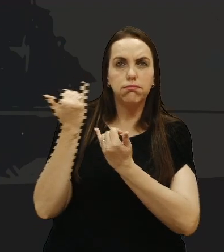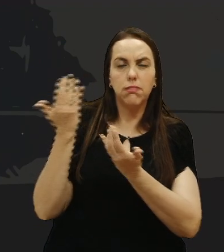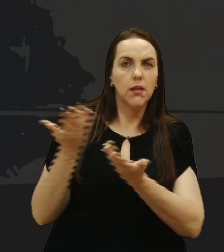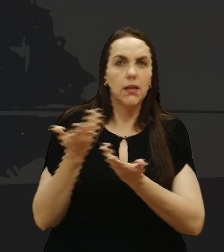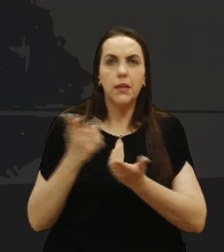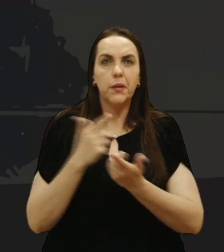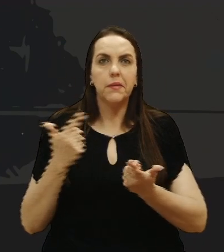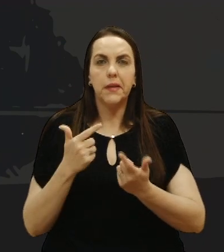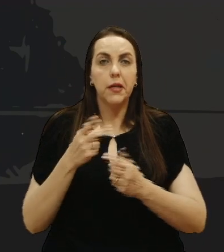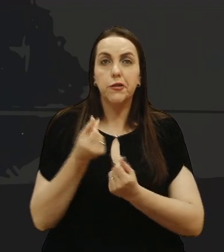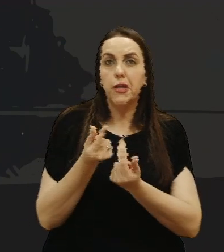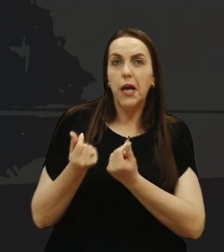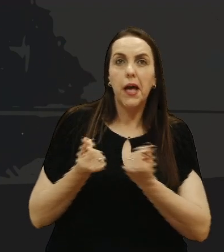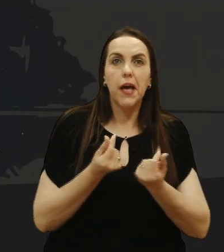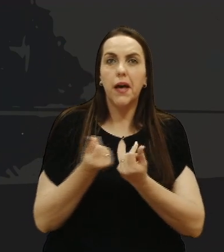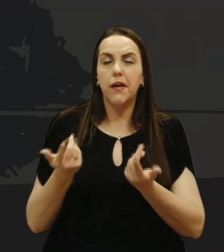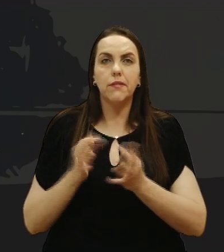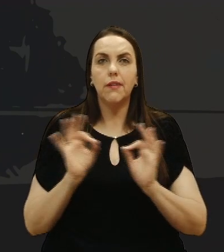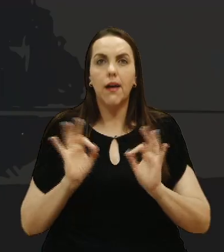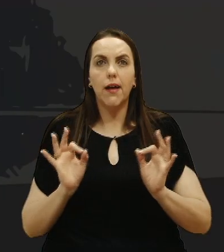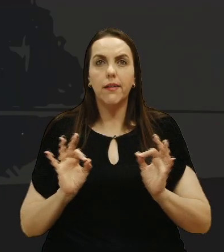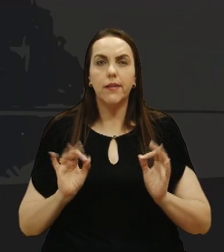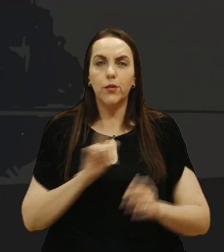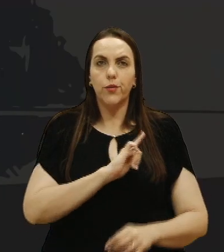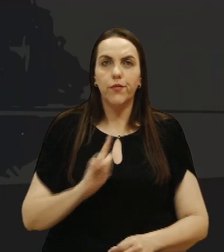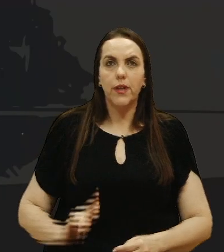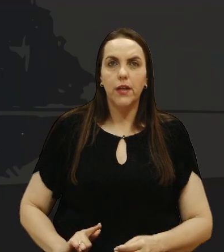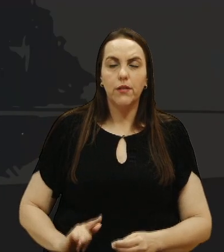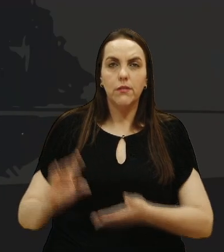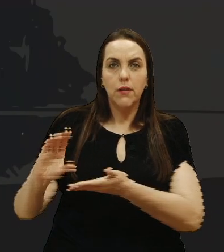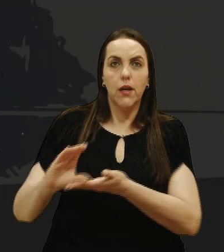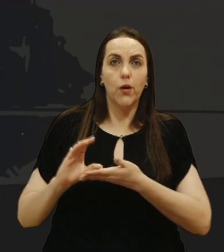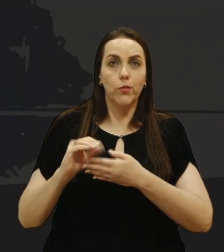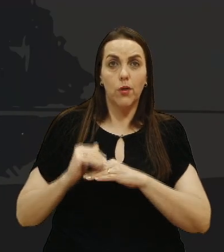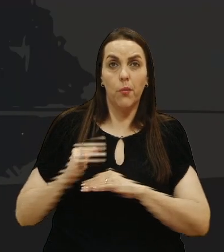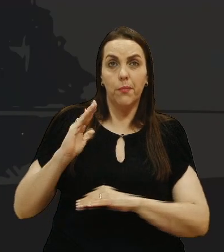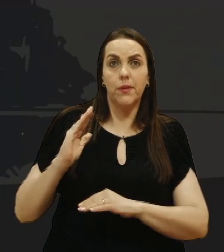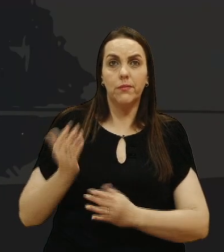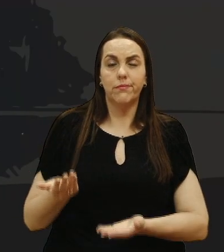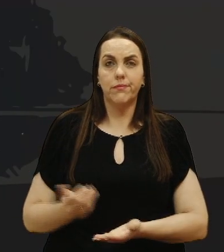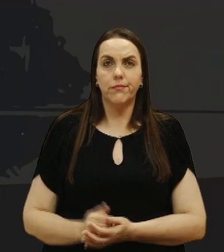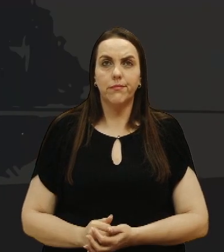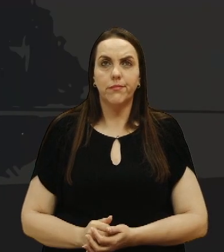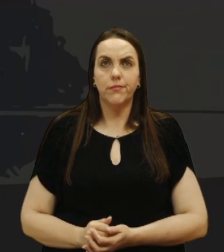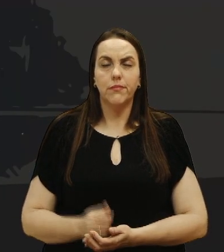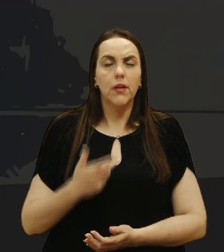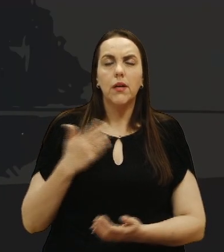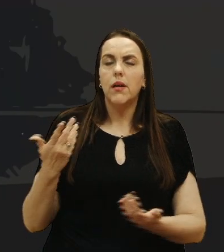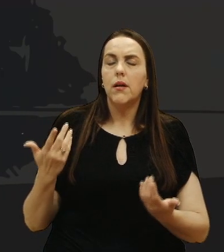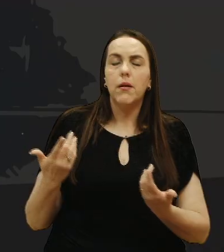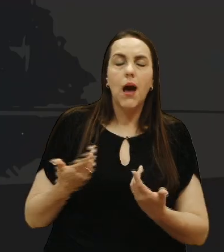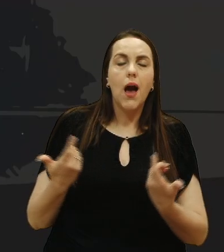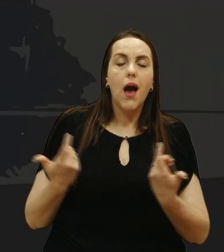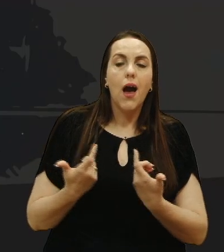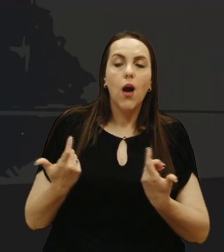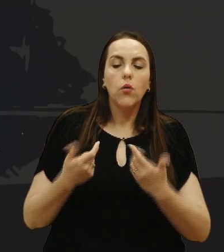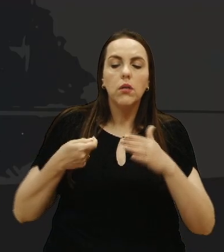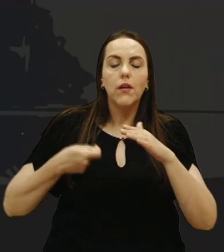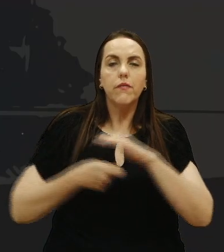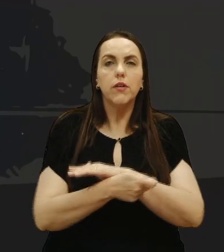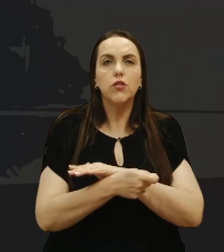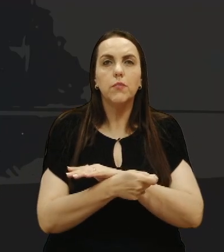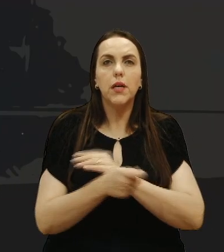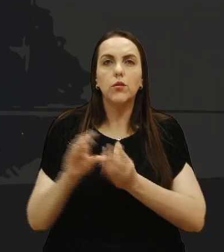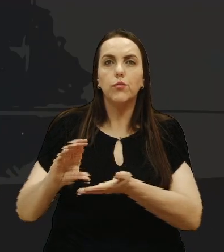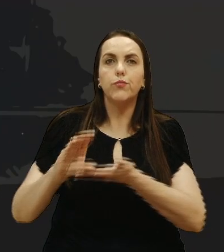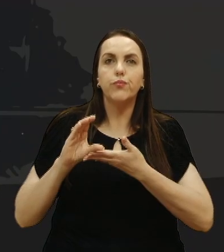tem dinheiro para nada, se o recurso aumentou. O meu questionamento é, para onde está sendo investido esse